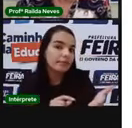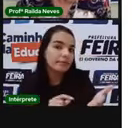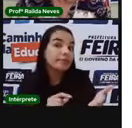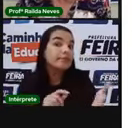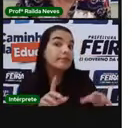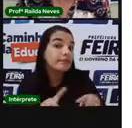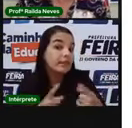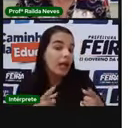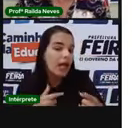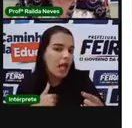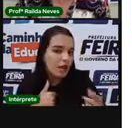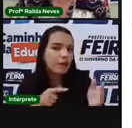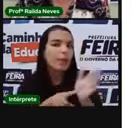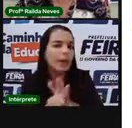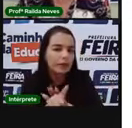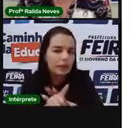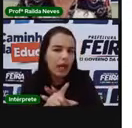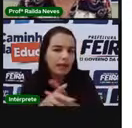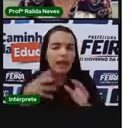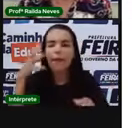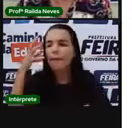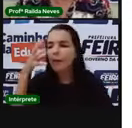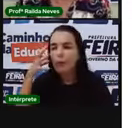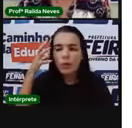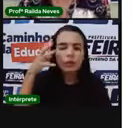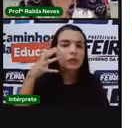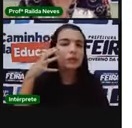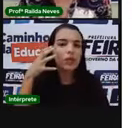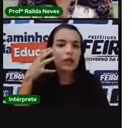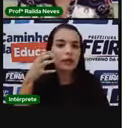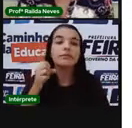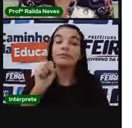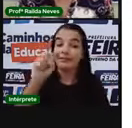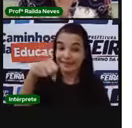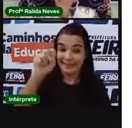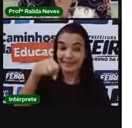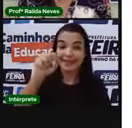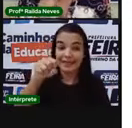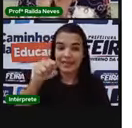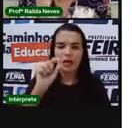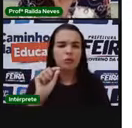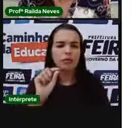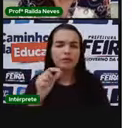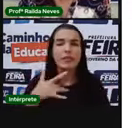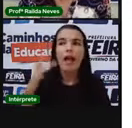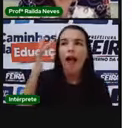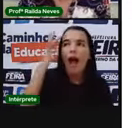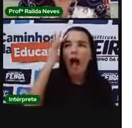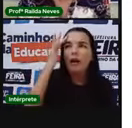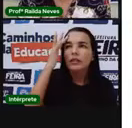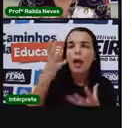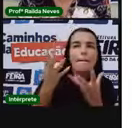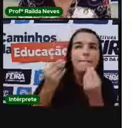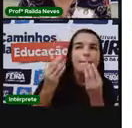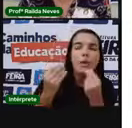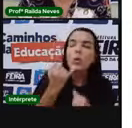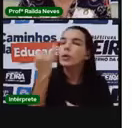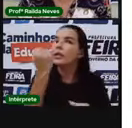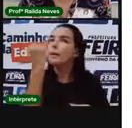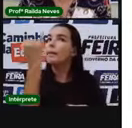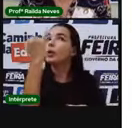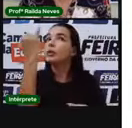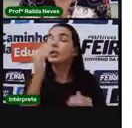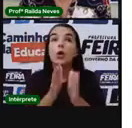perguntar da música? Sim, da música. Eu vou escrever aqui. Achei muito importante quando a